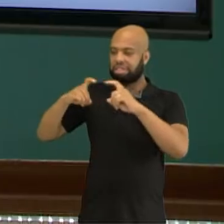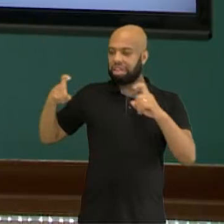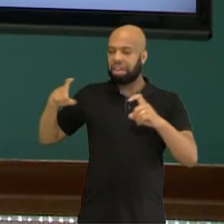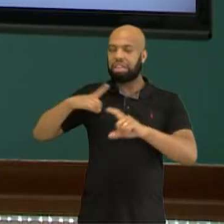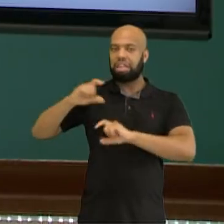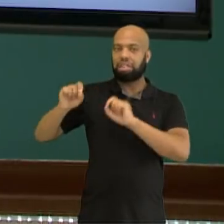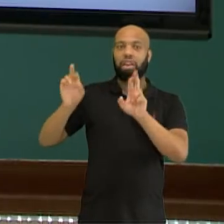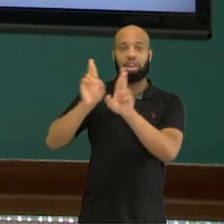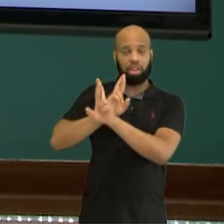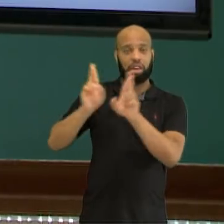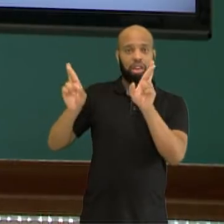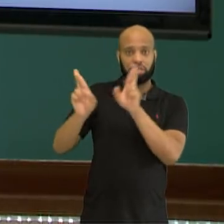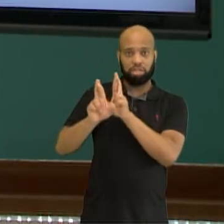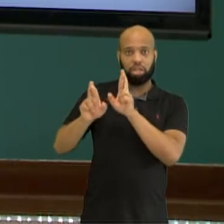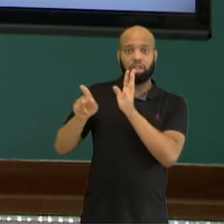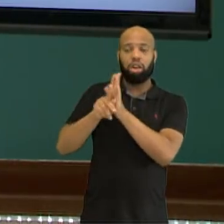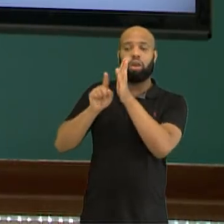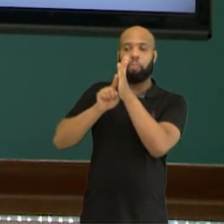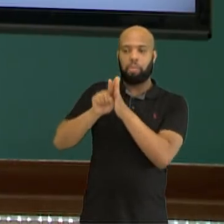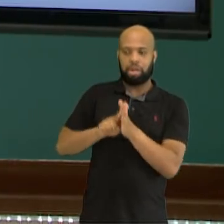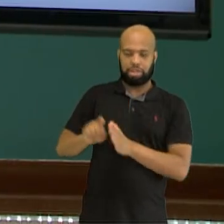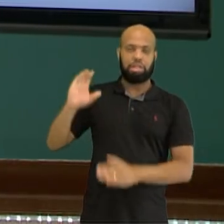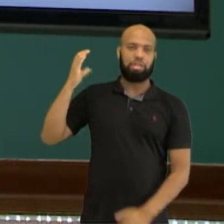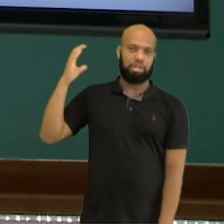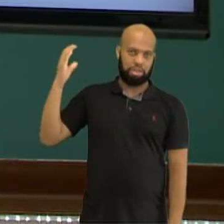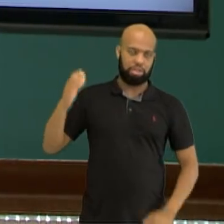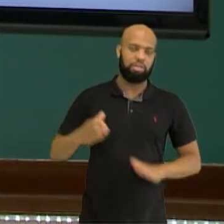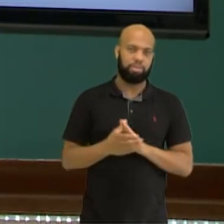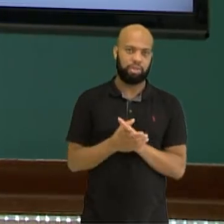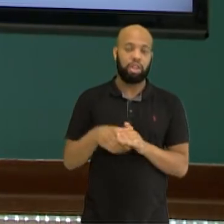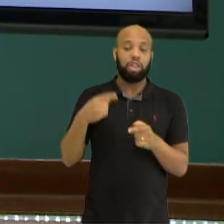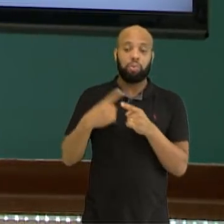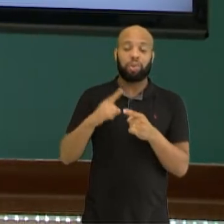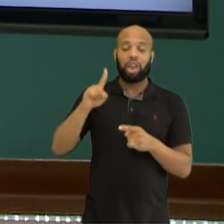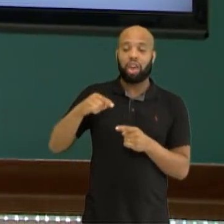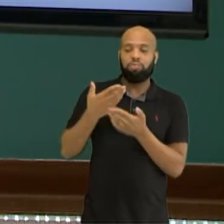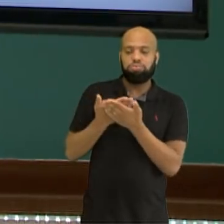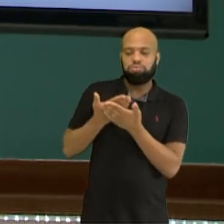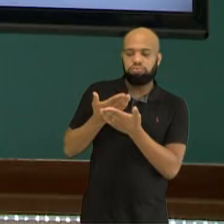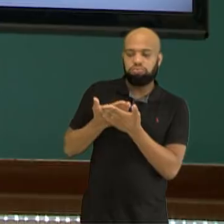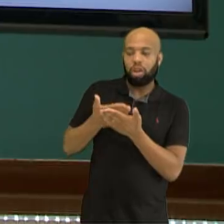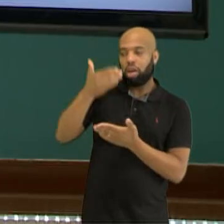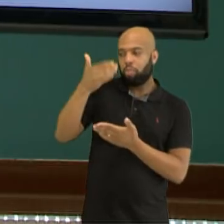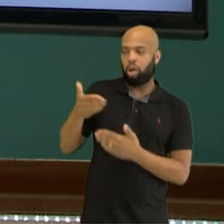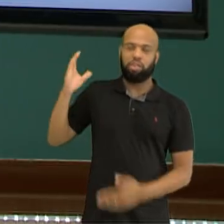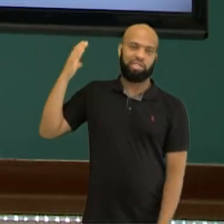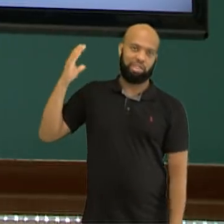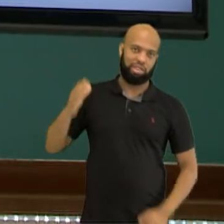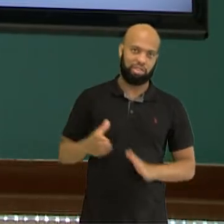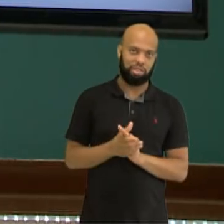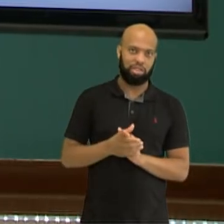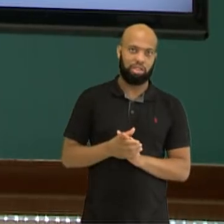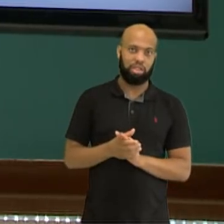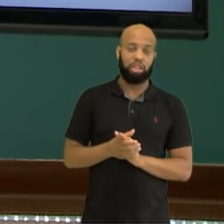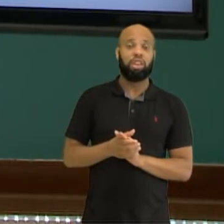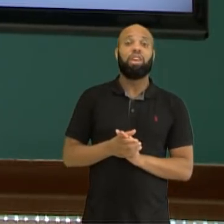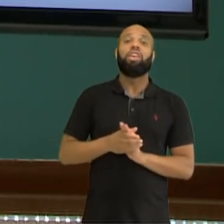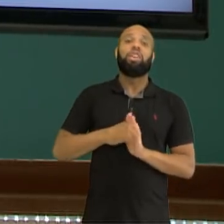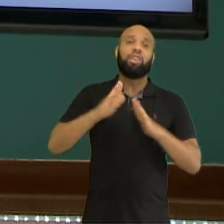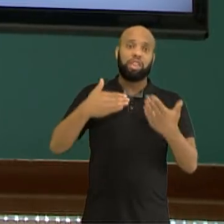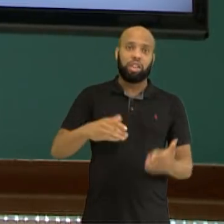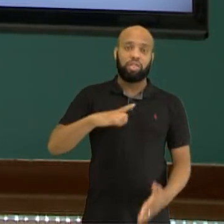estar relacionado à ciência, a estudos científicos. Então, nós temos